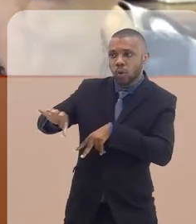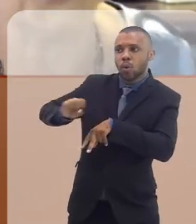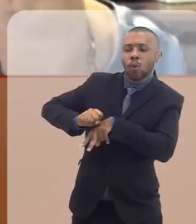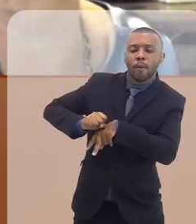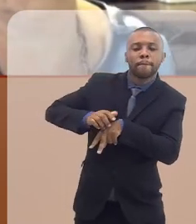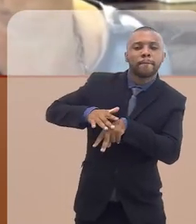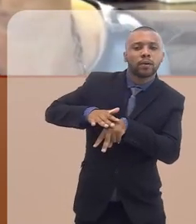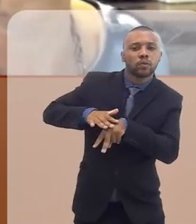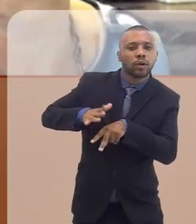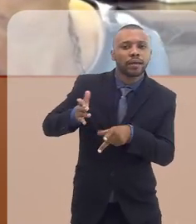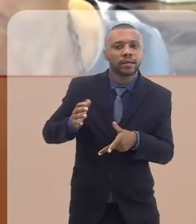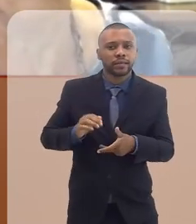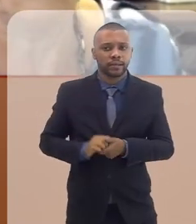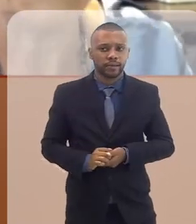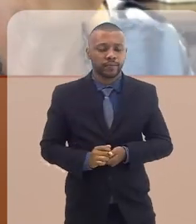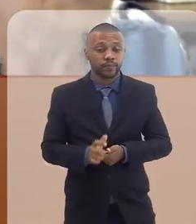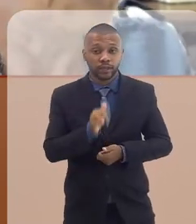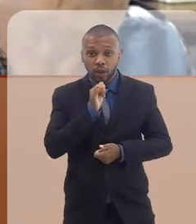ser doente.